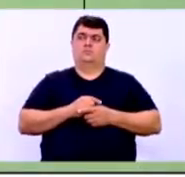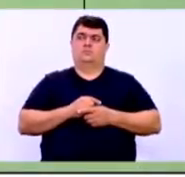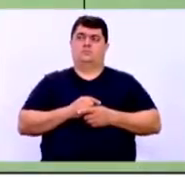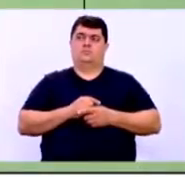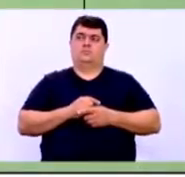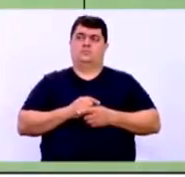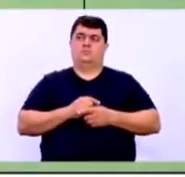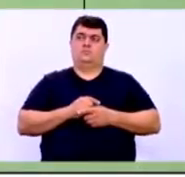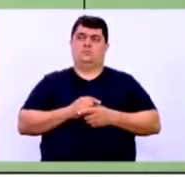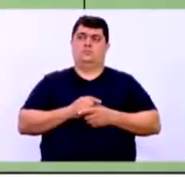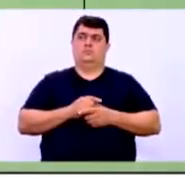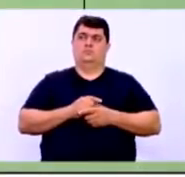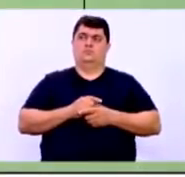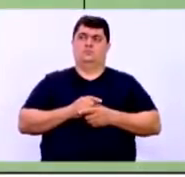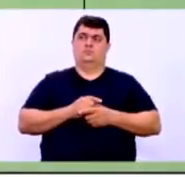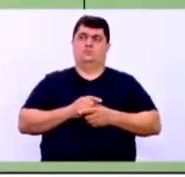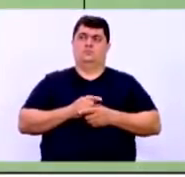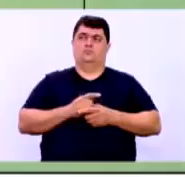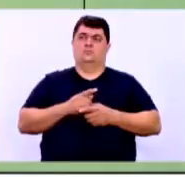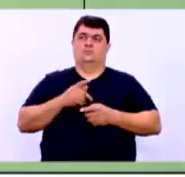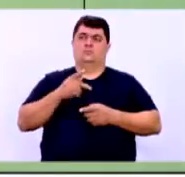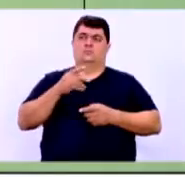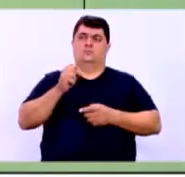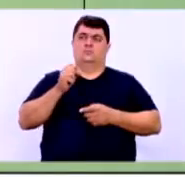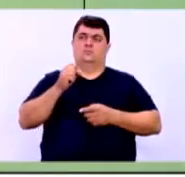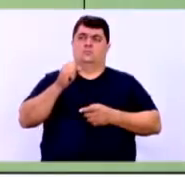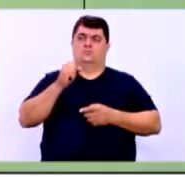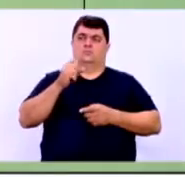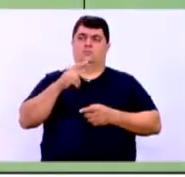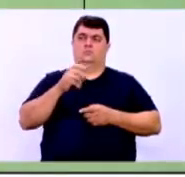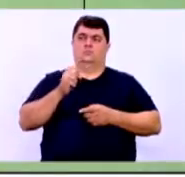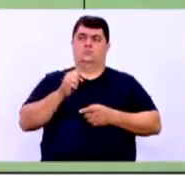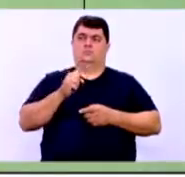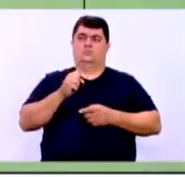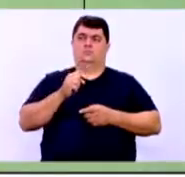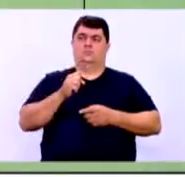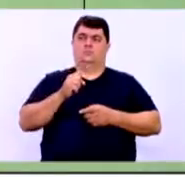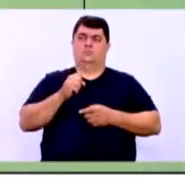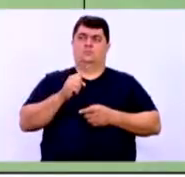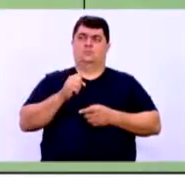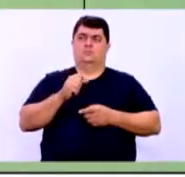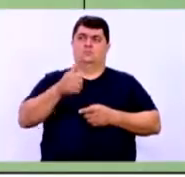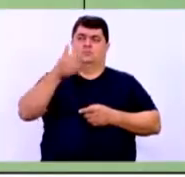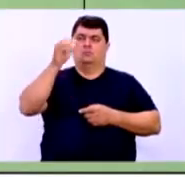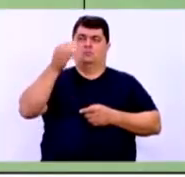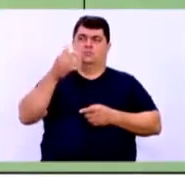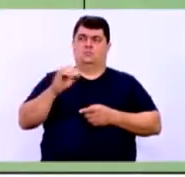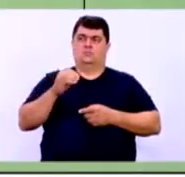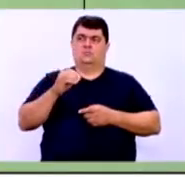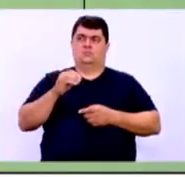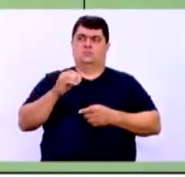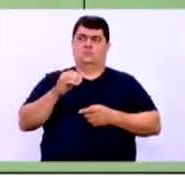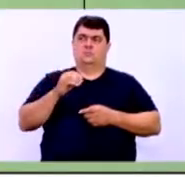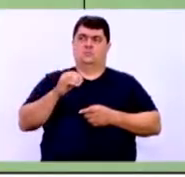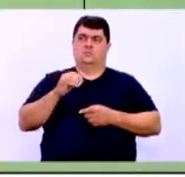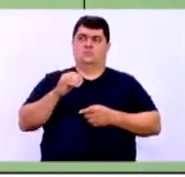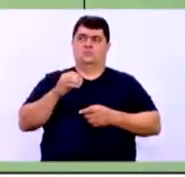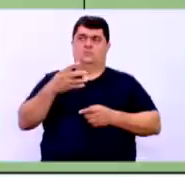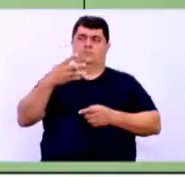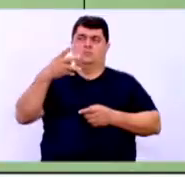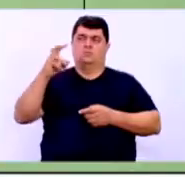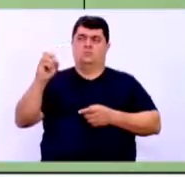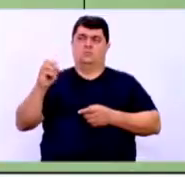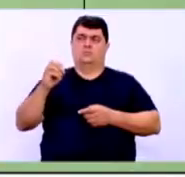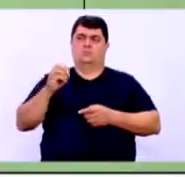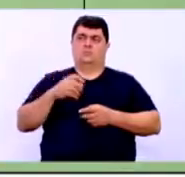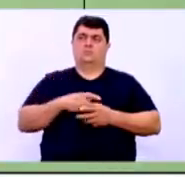Aqui, PEPS, certo? Então temos que separar. 10, 20, 25,